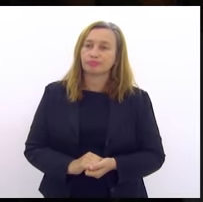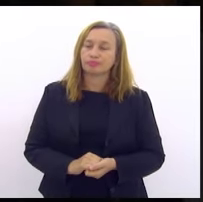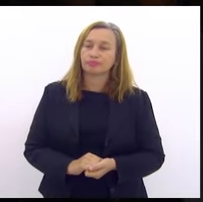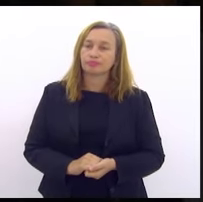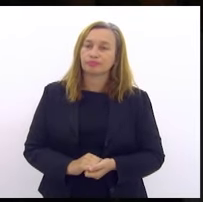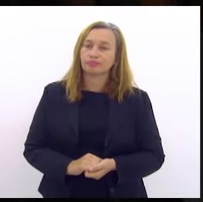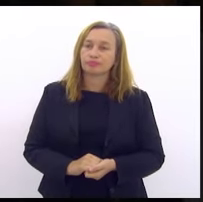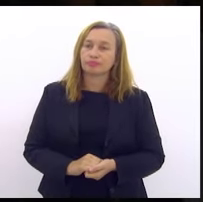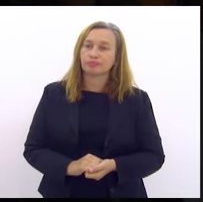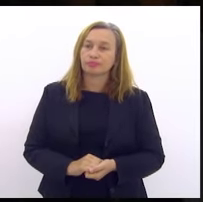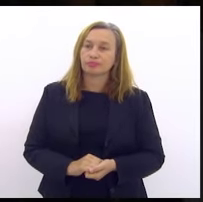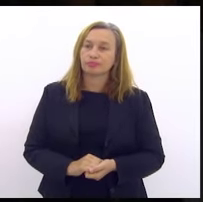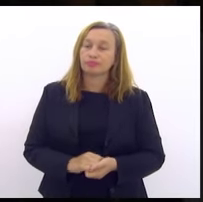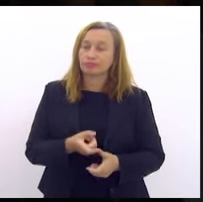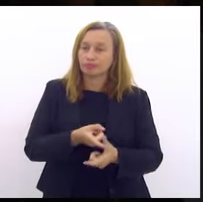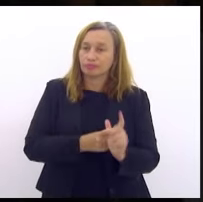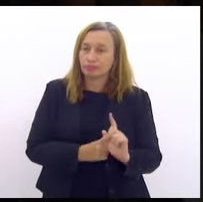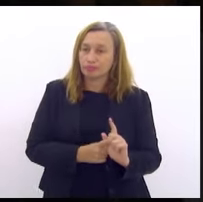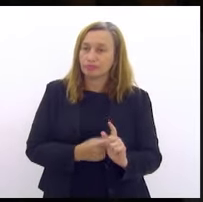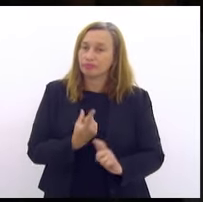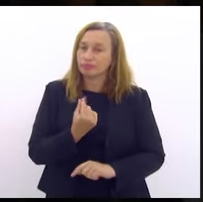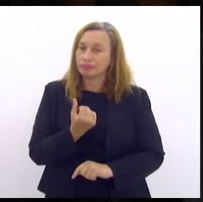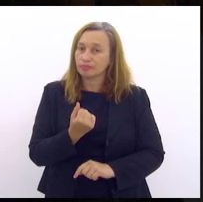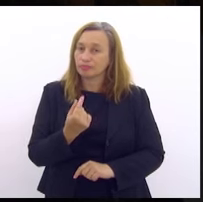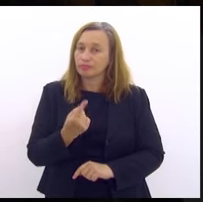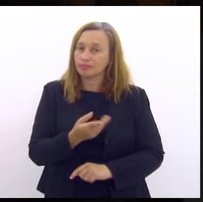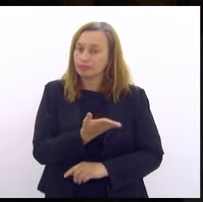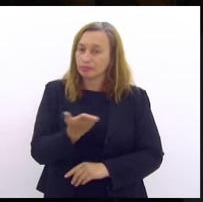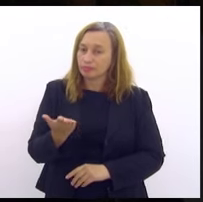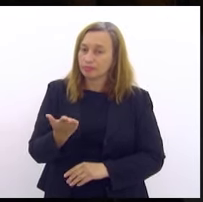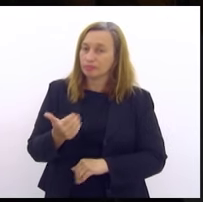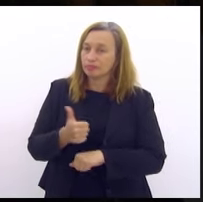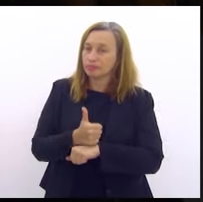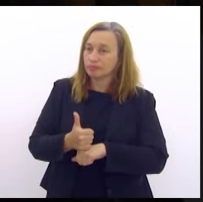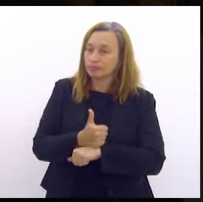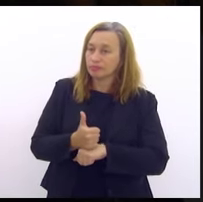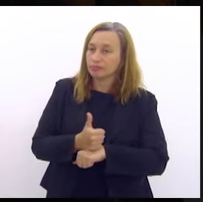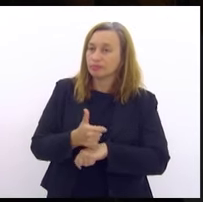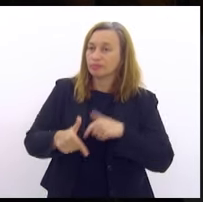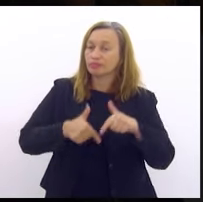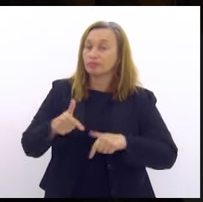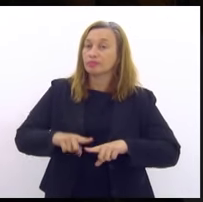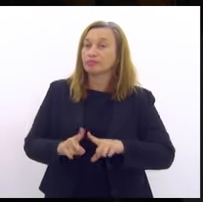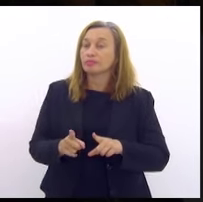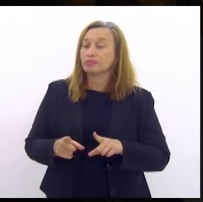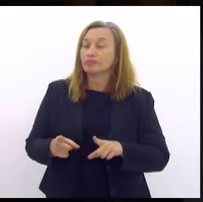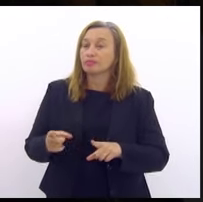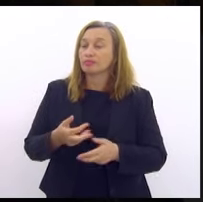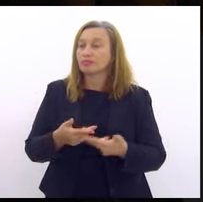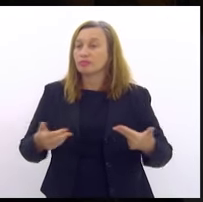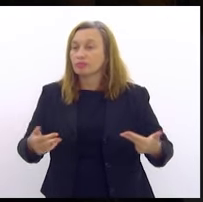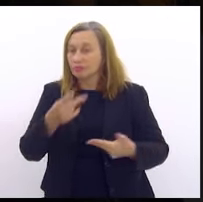boladas para esses trabalhadores. Mas muitos, quem vai receber, vão ser seus herdeiros.